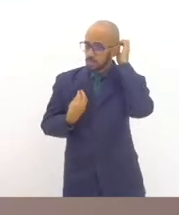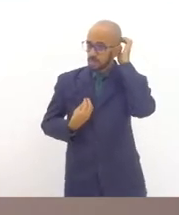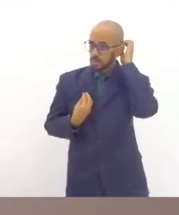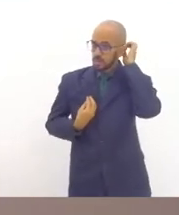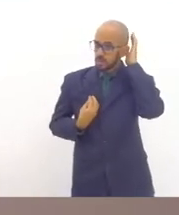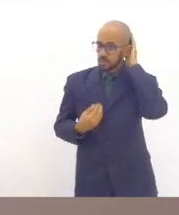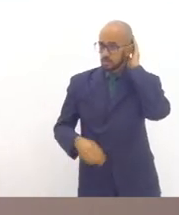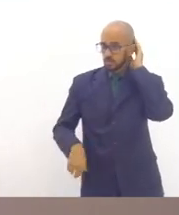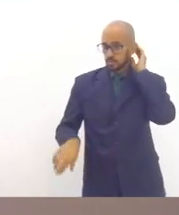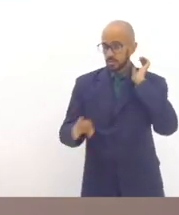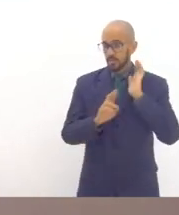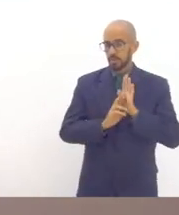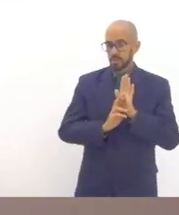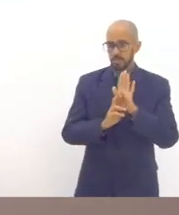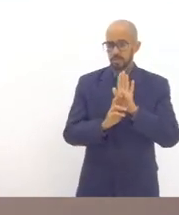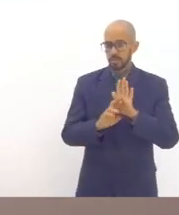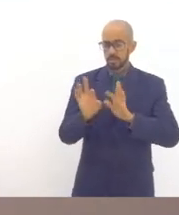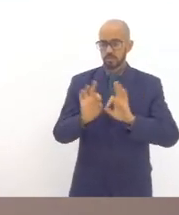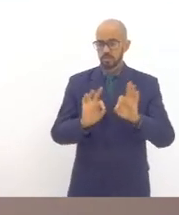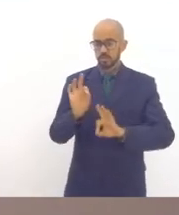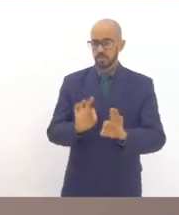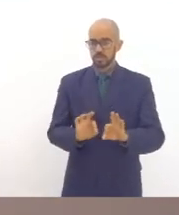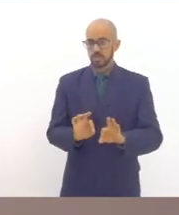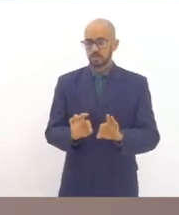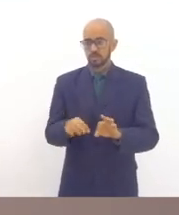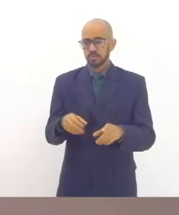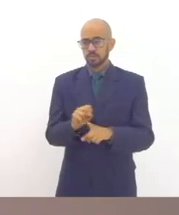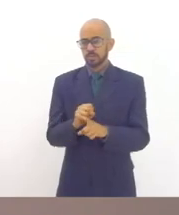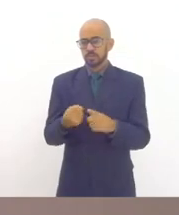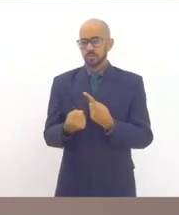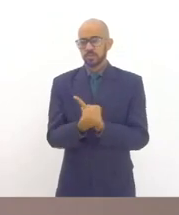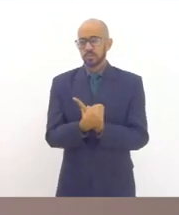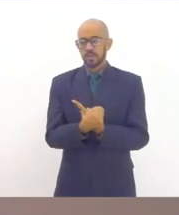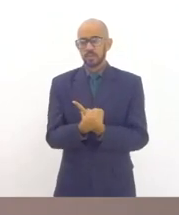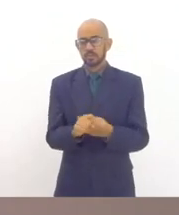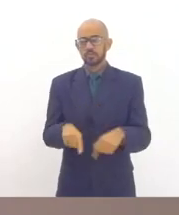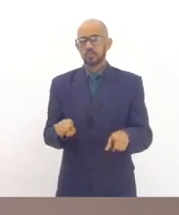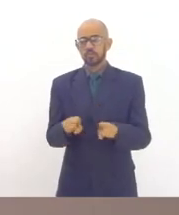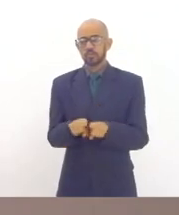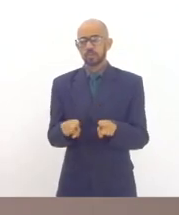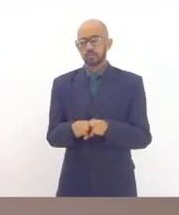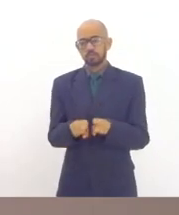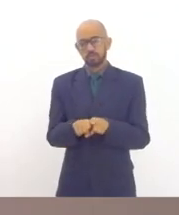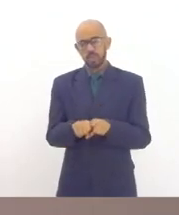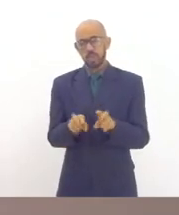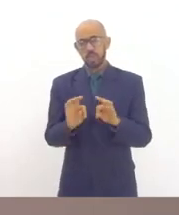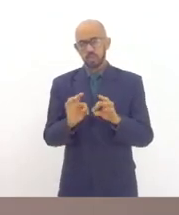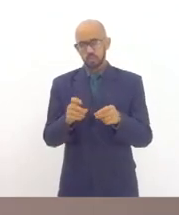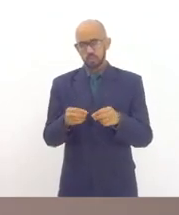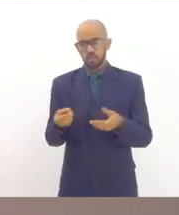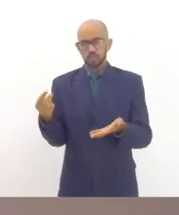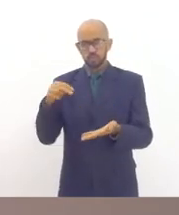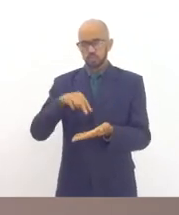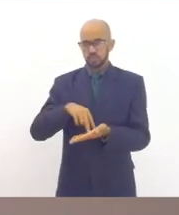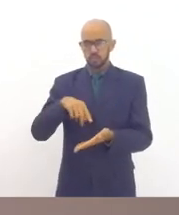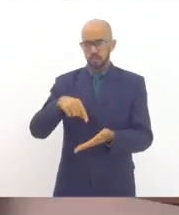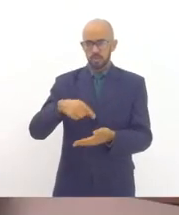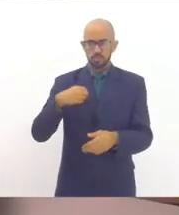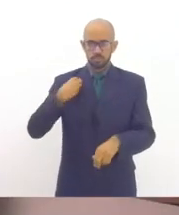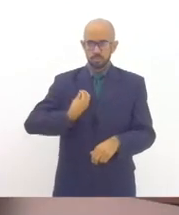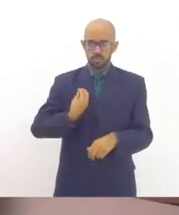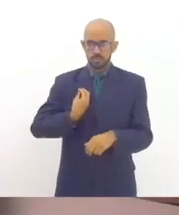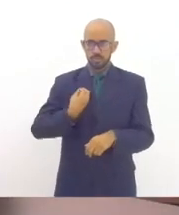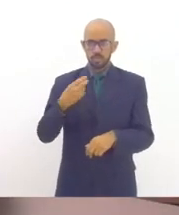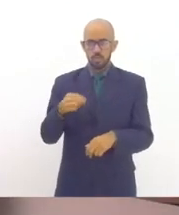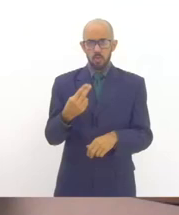representantes de organizações da sociedade civil, convidados e demais presentes ou aqueles que nos assistem